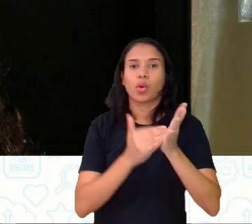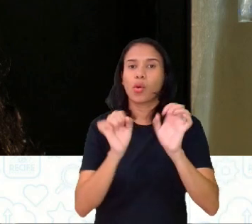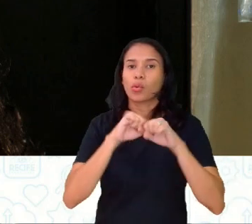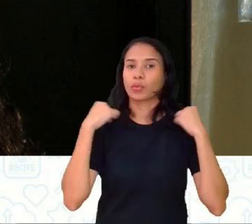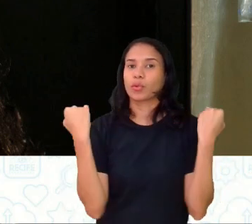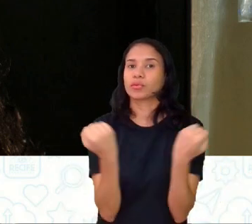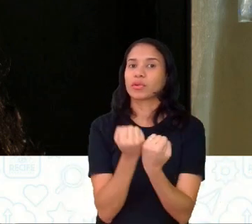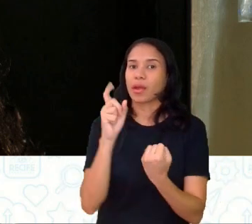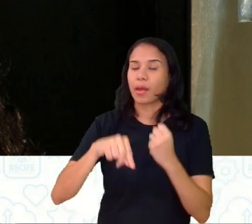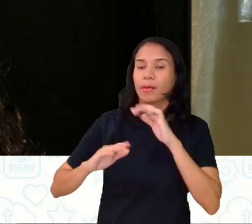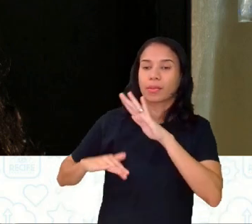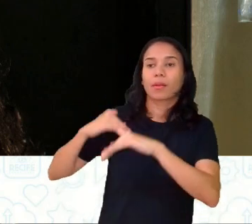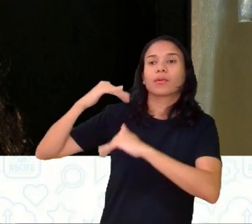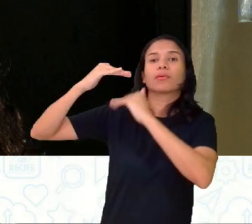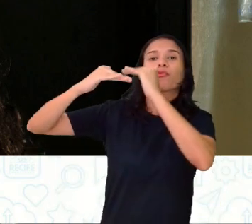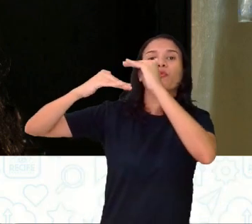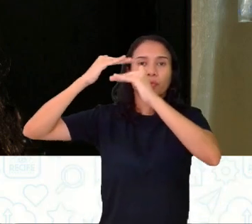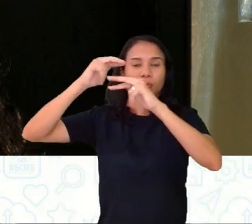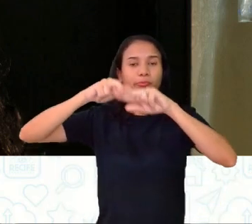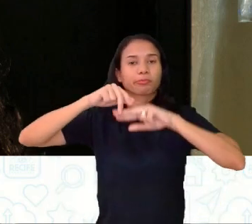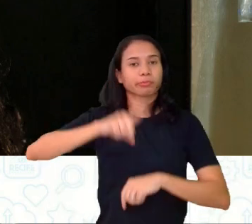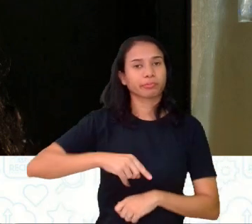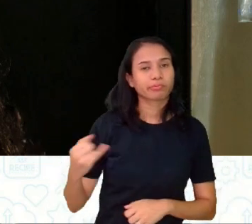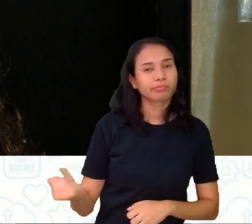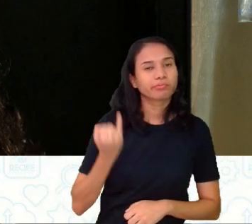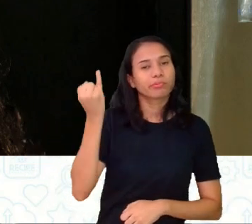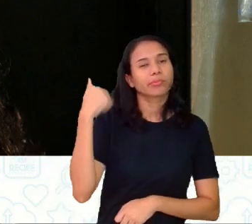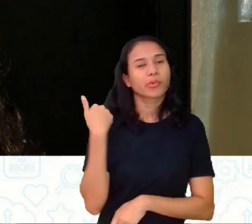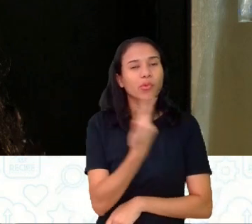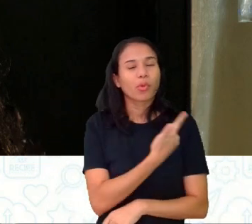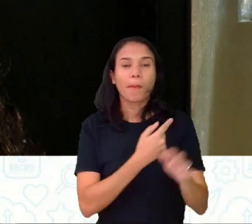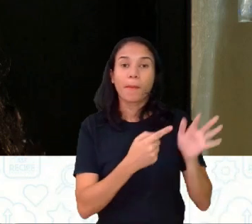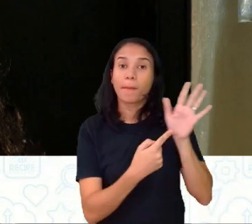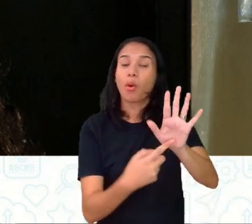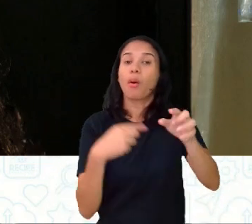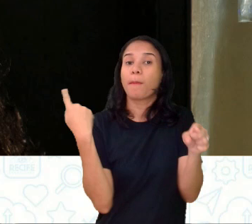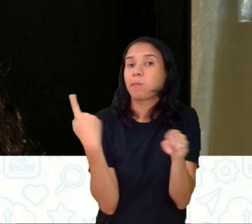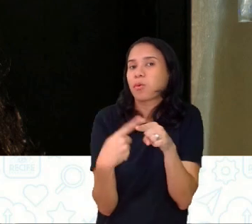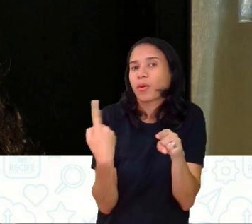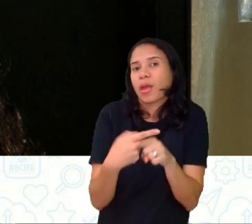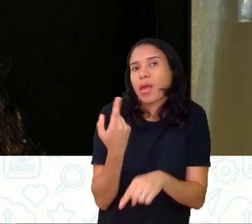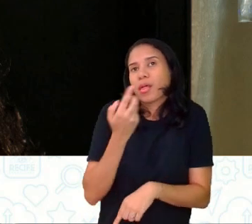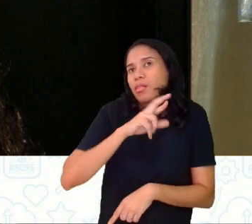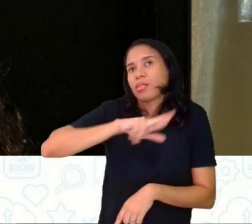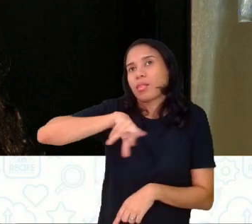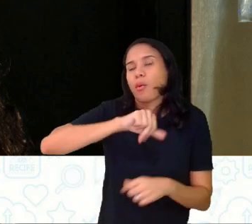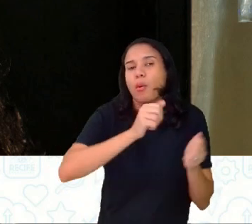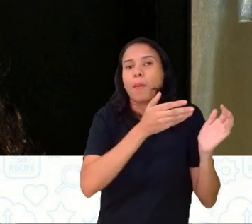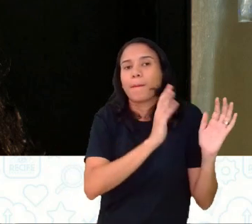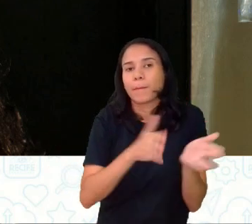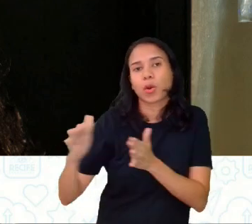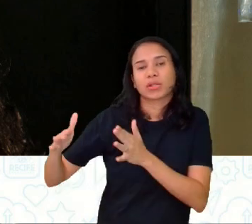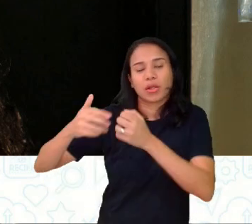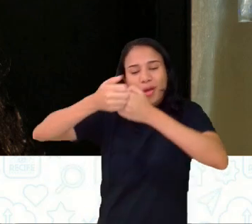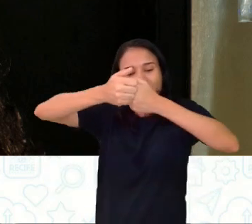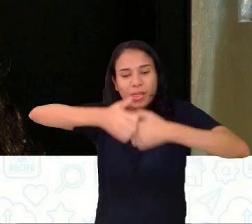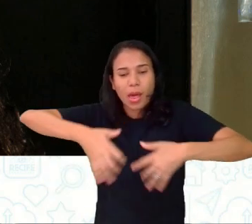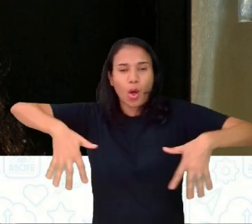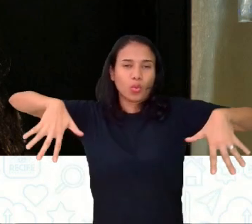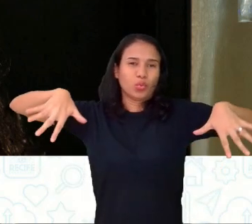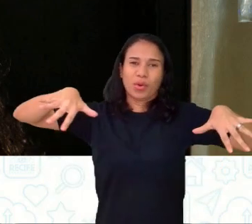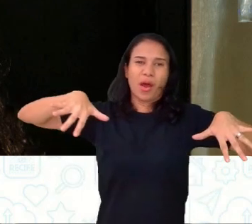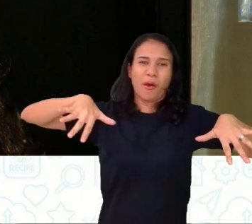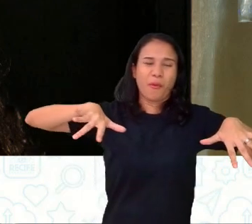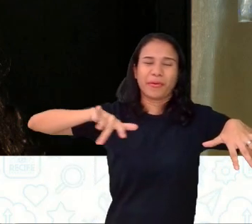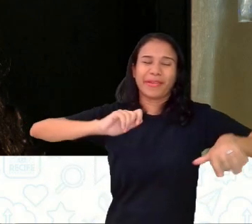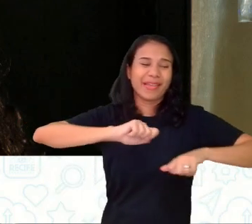é construído. É importante a gente trazer essa questão, porque não é um processo que vem natural ou algo que